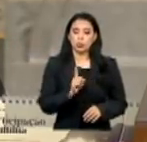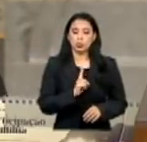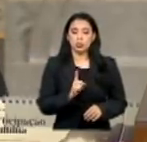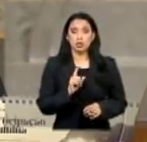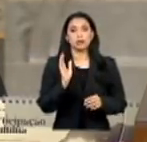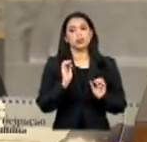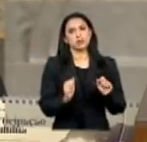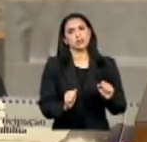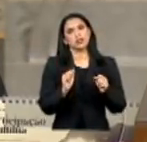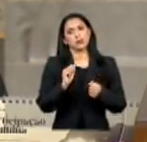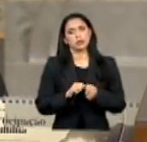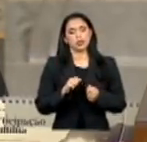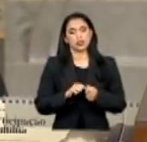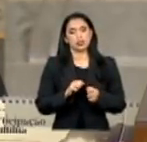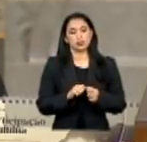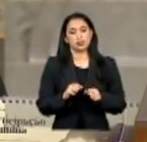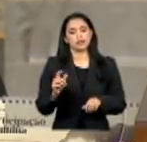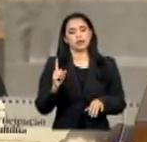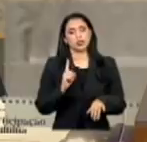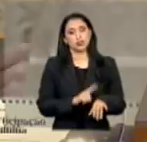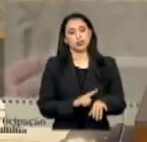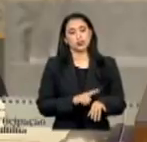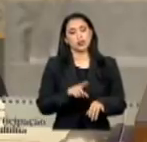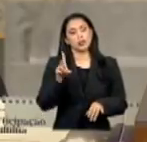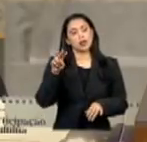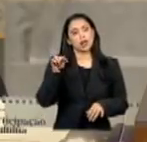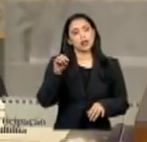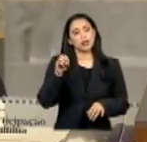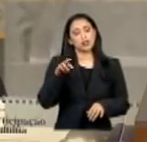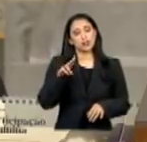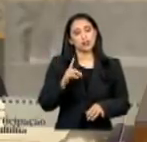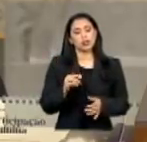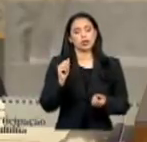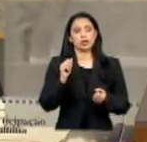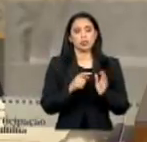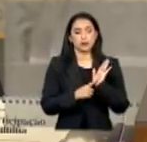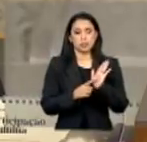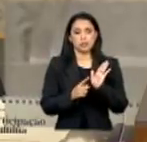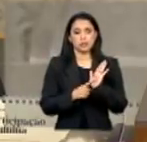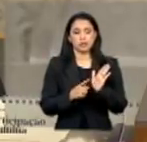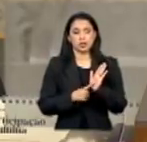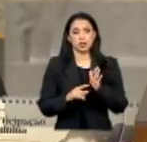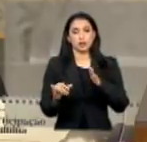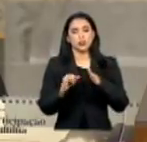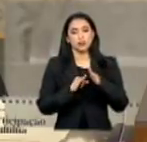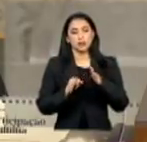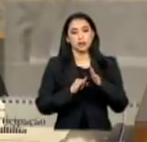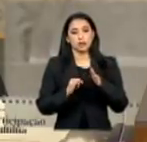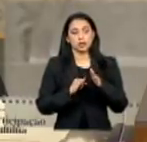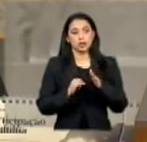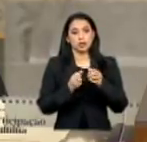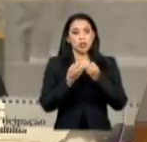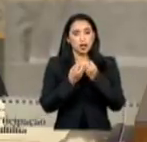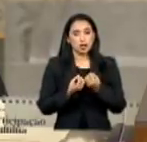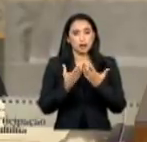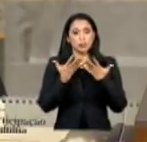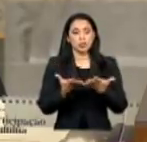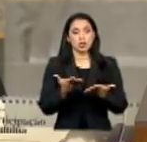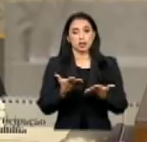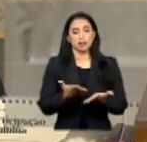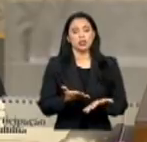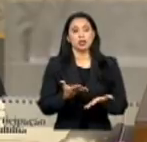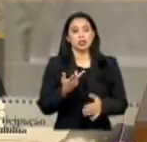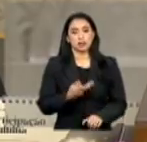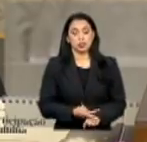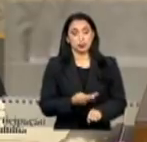tempo da edição da norma referida o instituto da colaboração premiada já estava